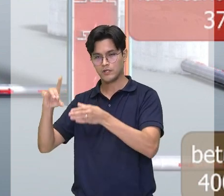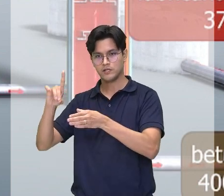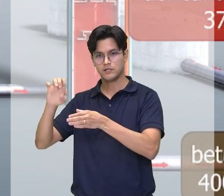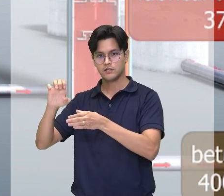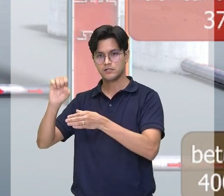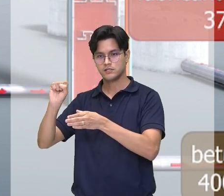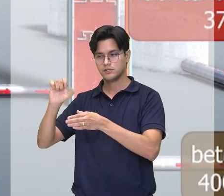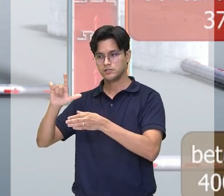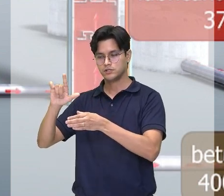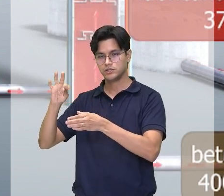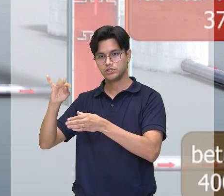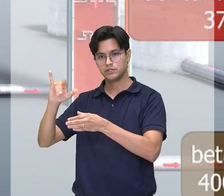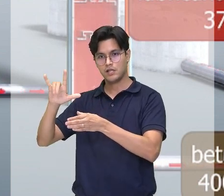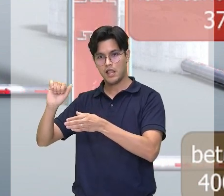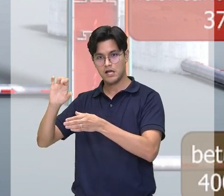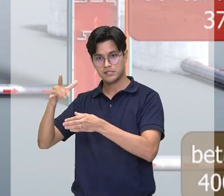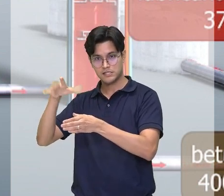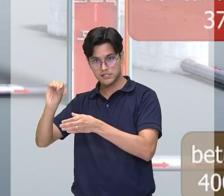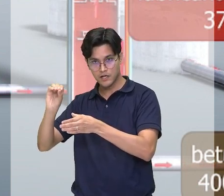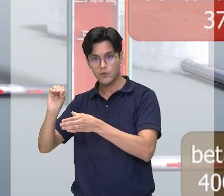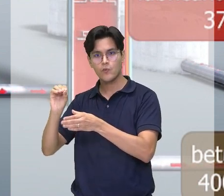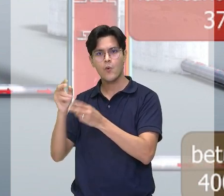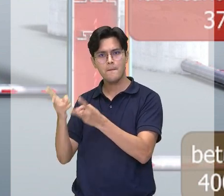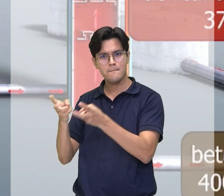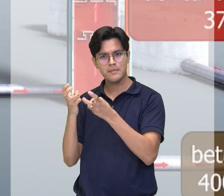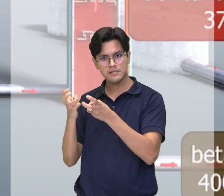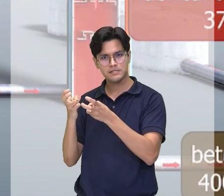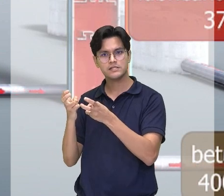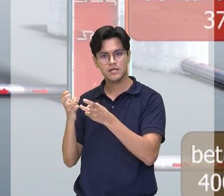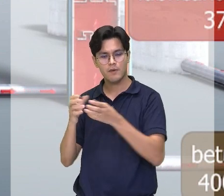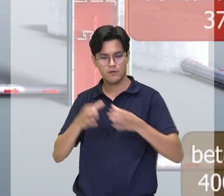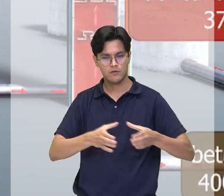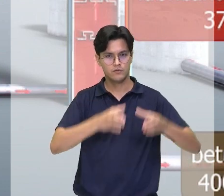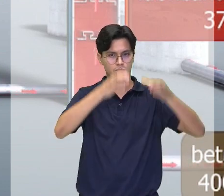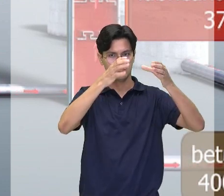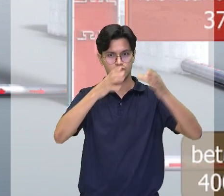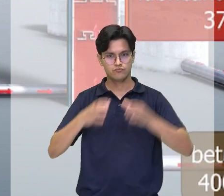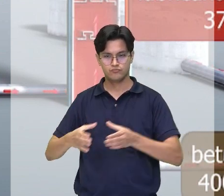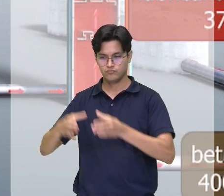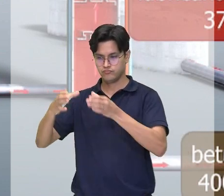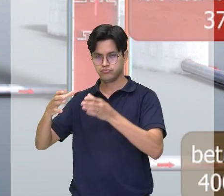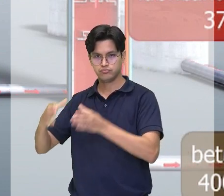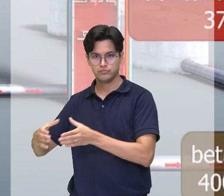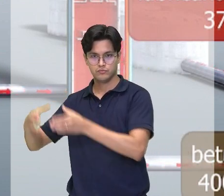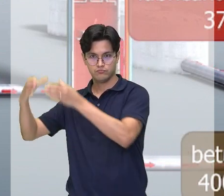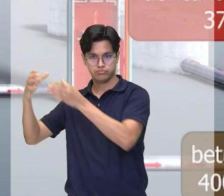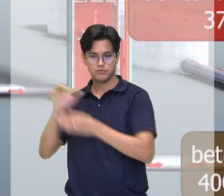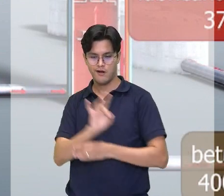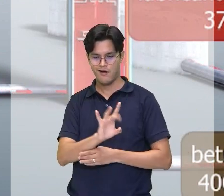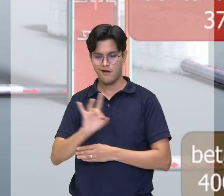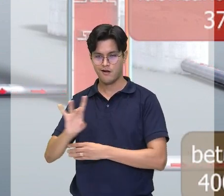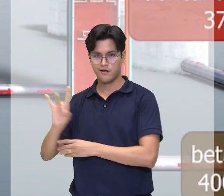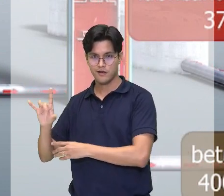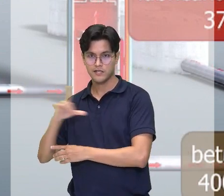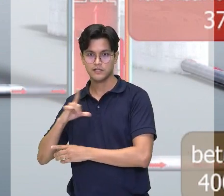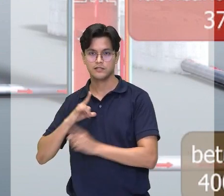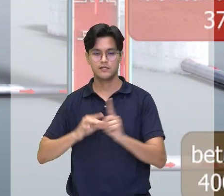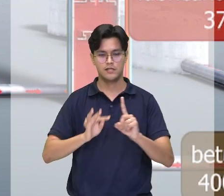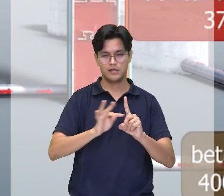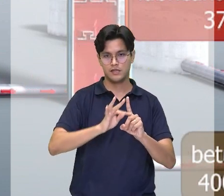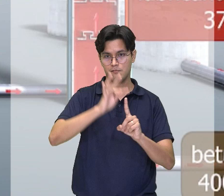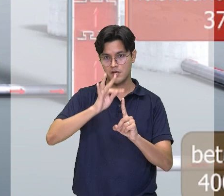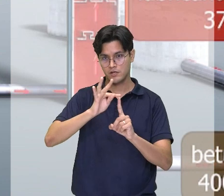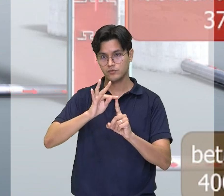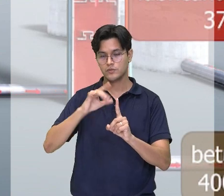você observa aí que para cada um vai ter uma temperatura. Querosene a 160